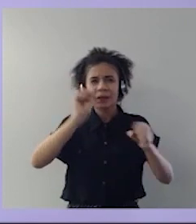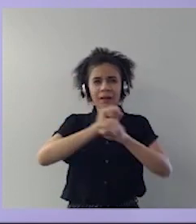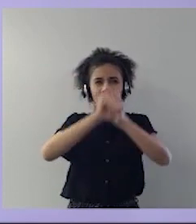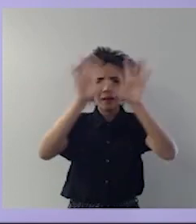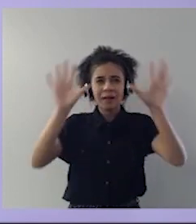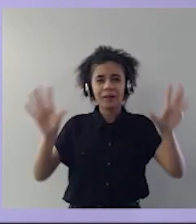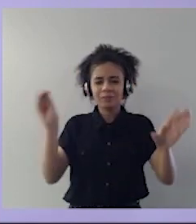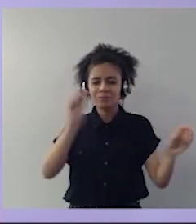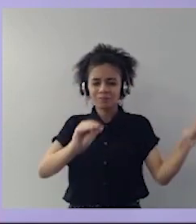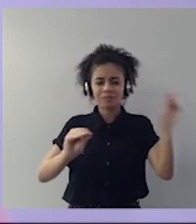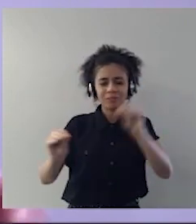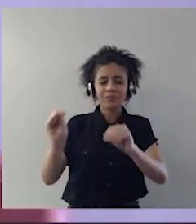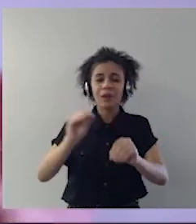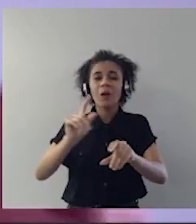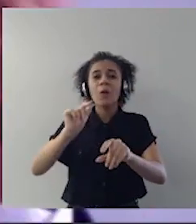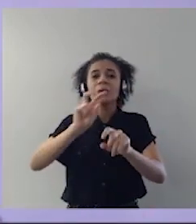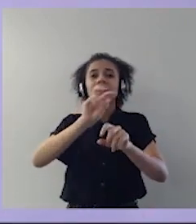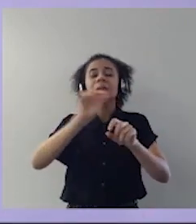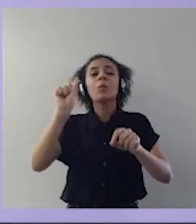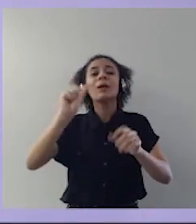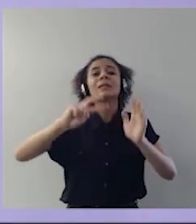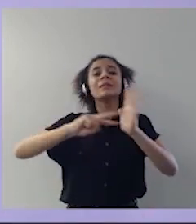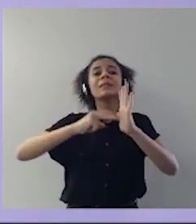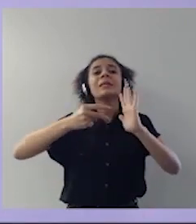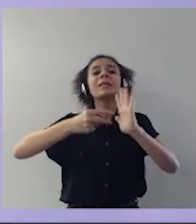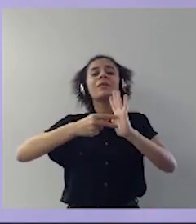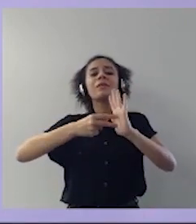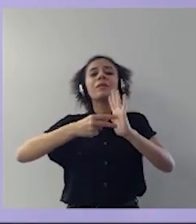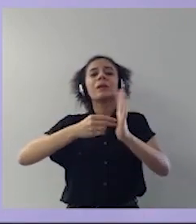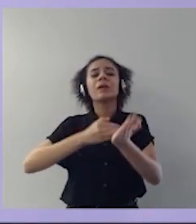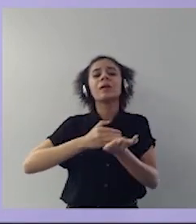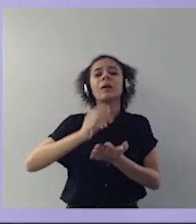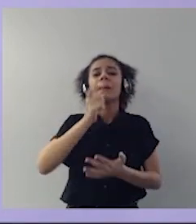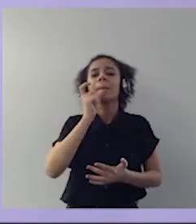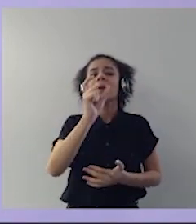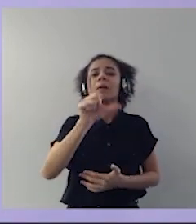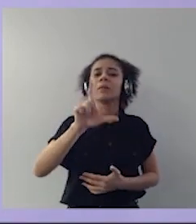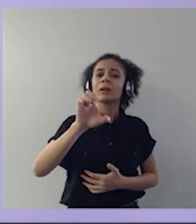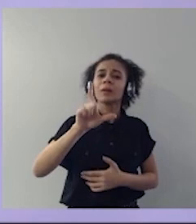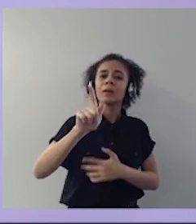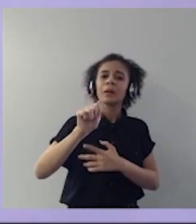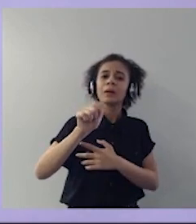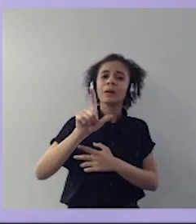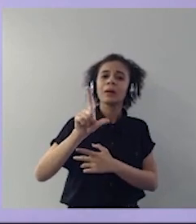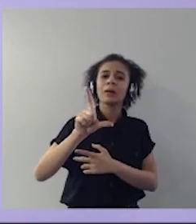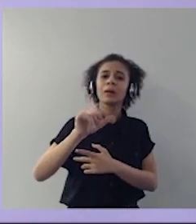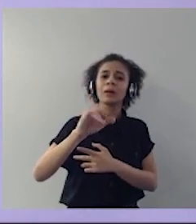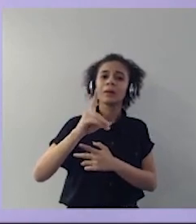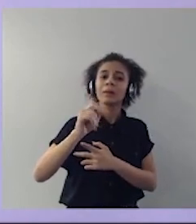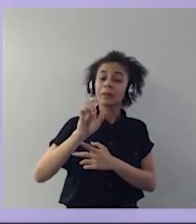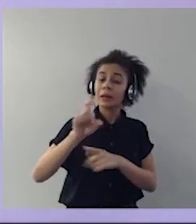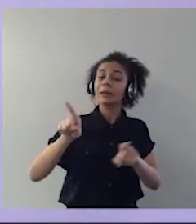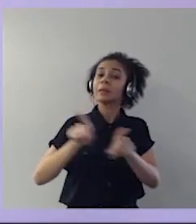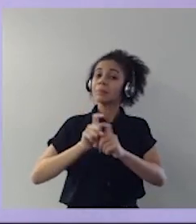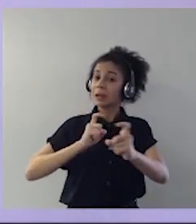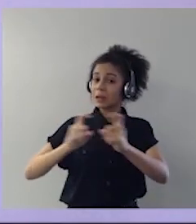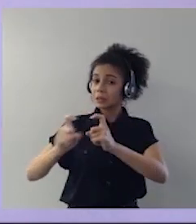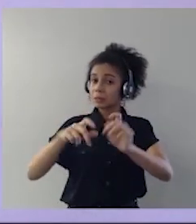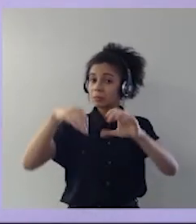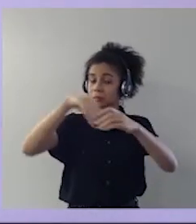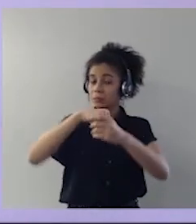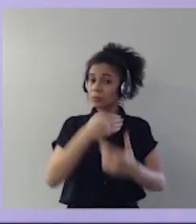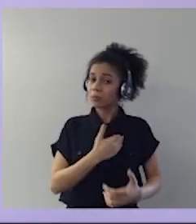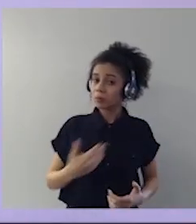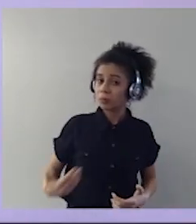a ressignificação do princípio da legalidade e compreender que a administração pública deve, conforme preceitua a Lei